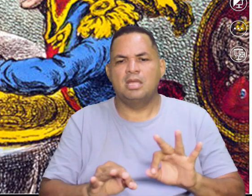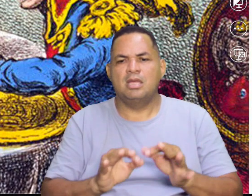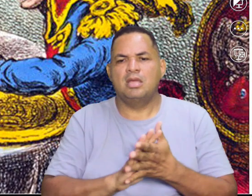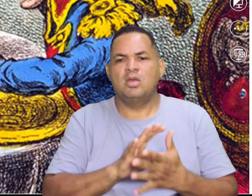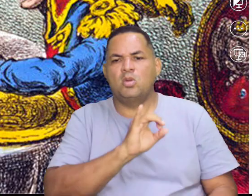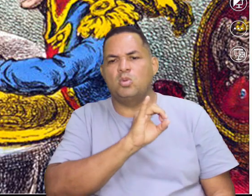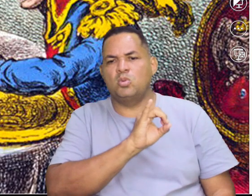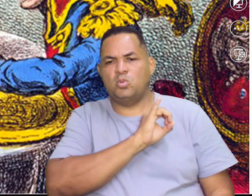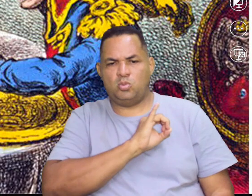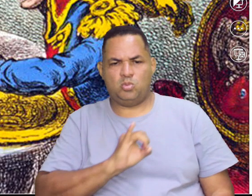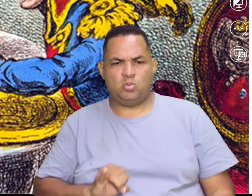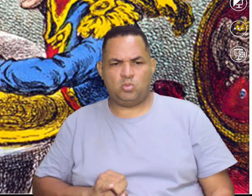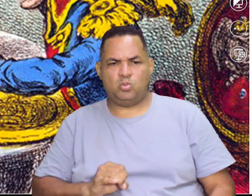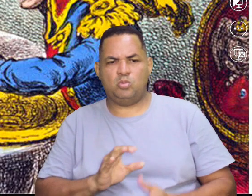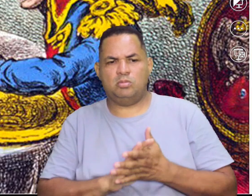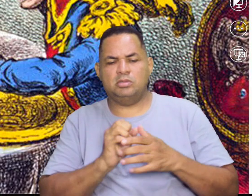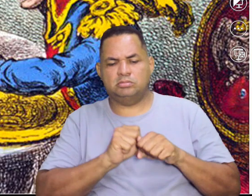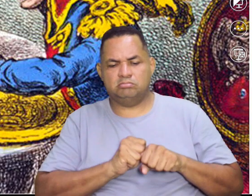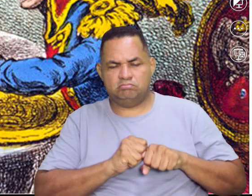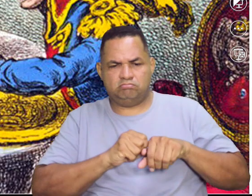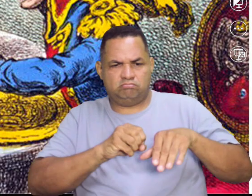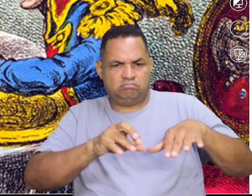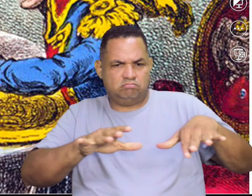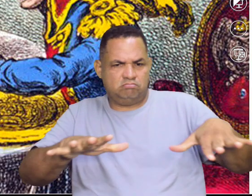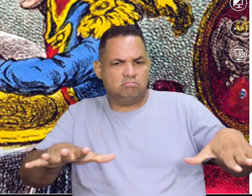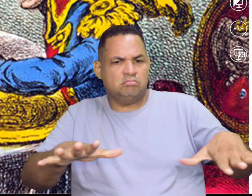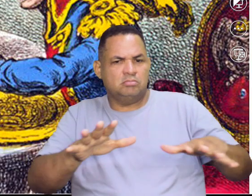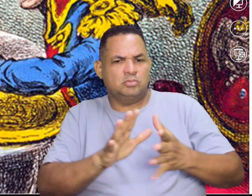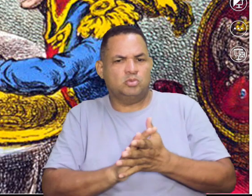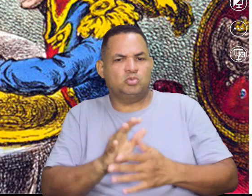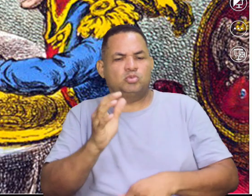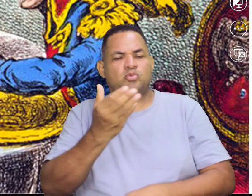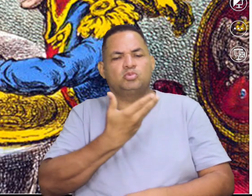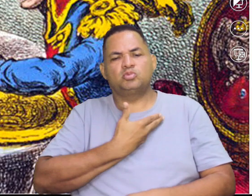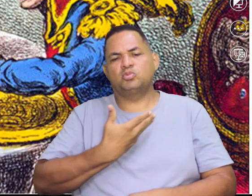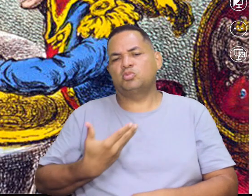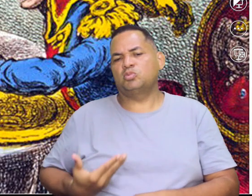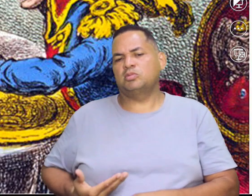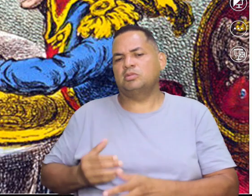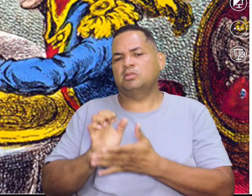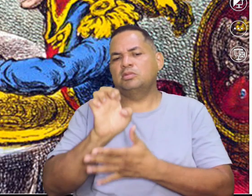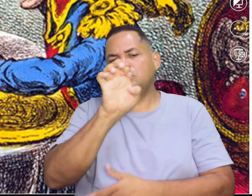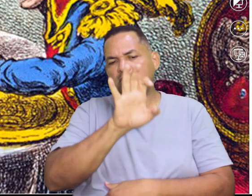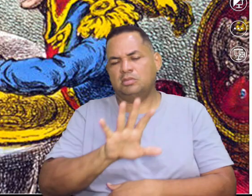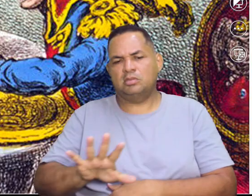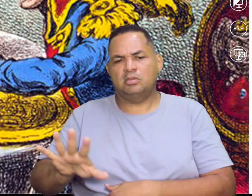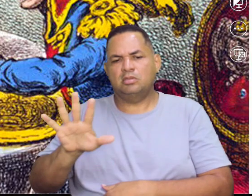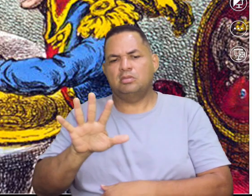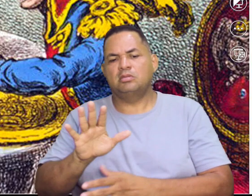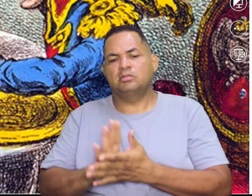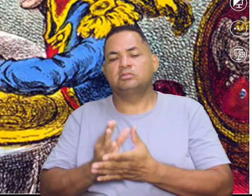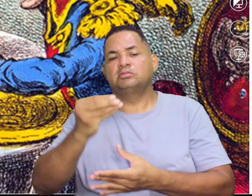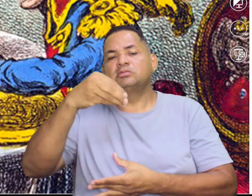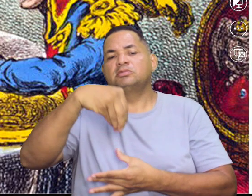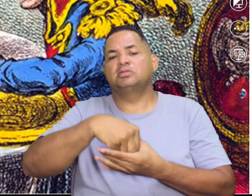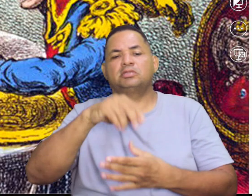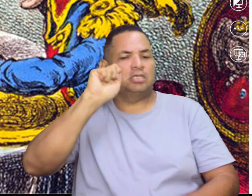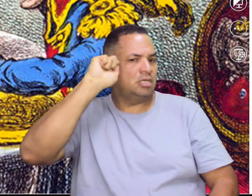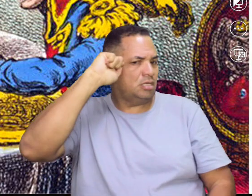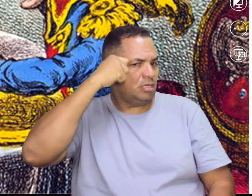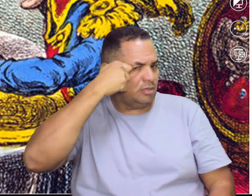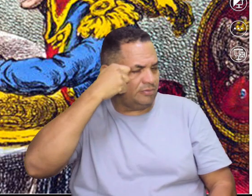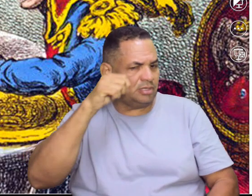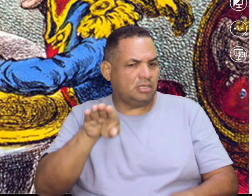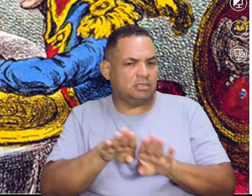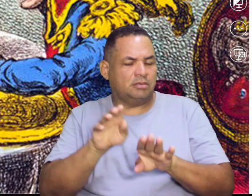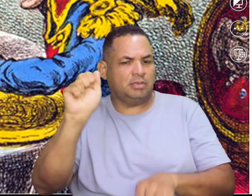ele foi um processo de expansão das potências europeias sobre os territórios da África e da Ásia. Lembrando que